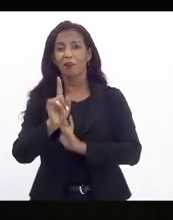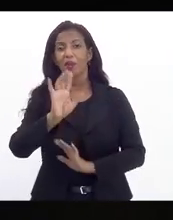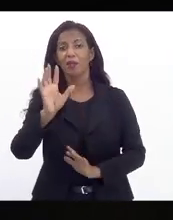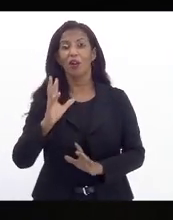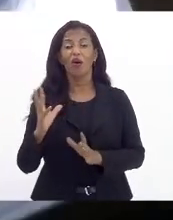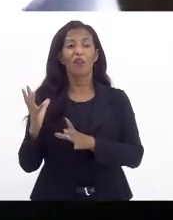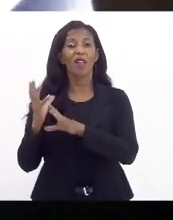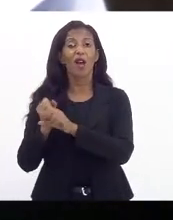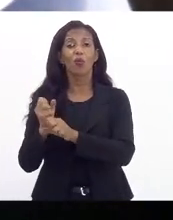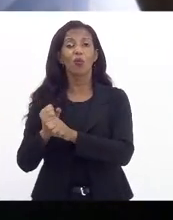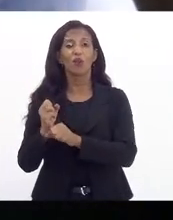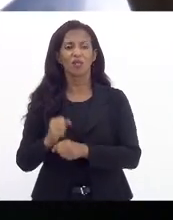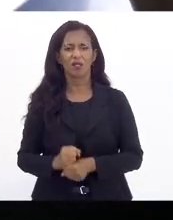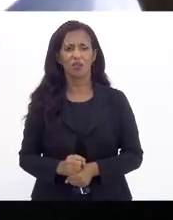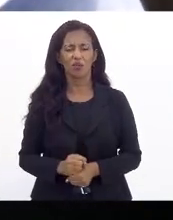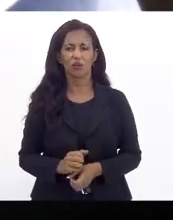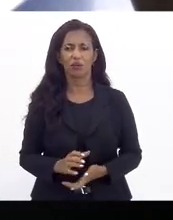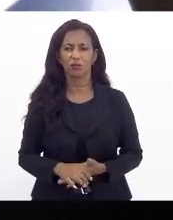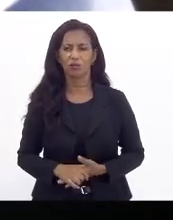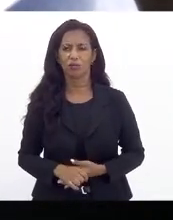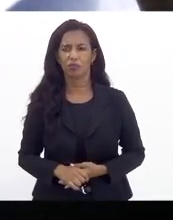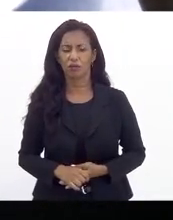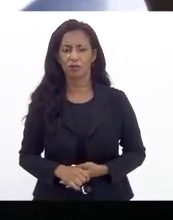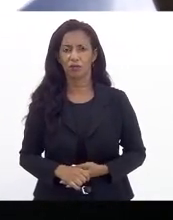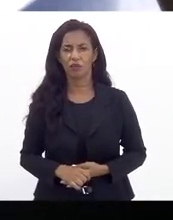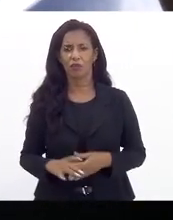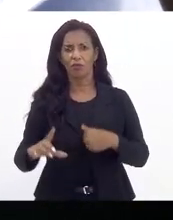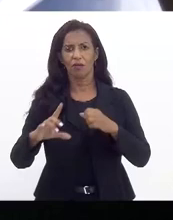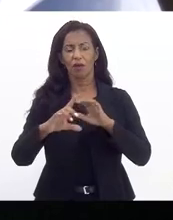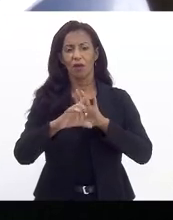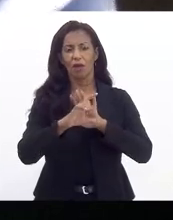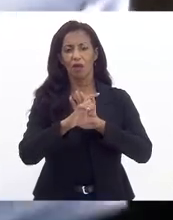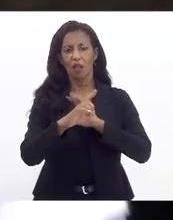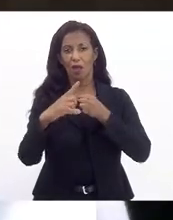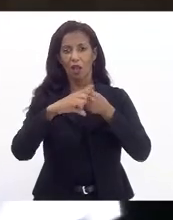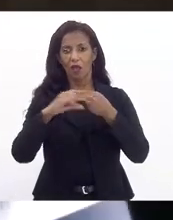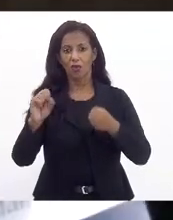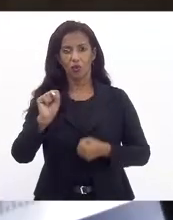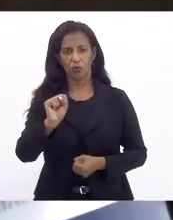acumulação dá uma lida por favor artigo 8 parágrafo 2